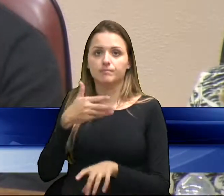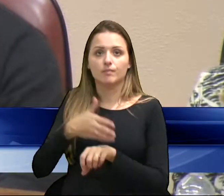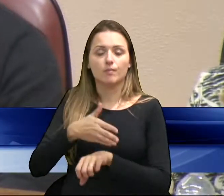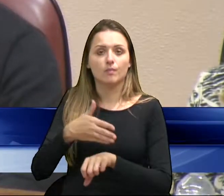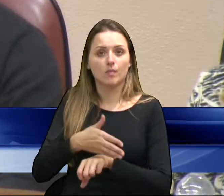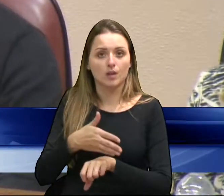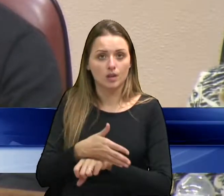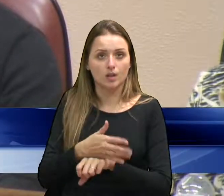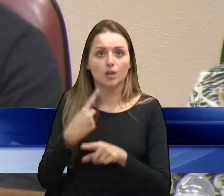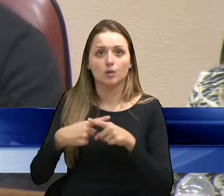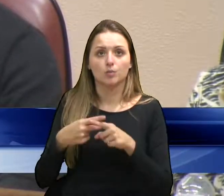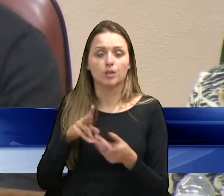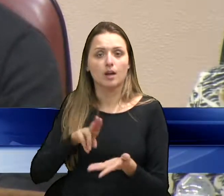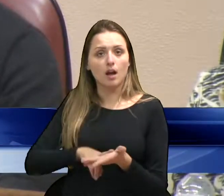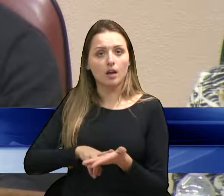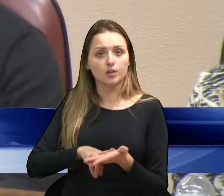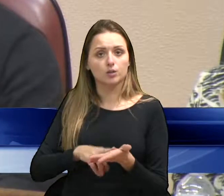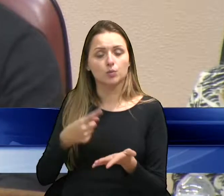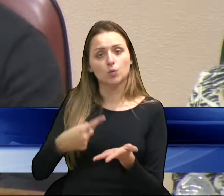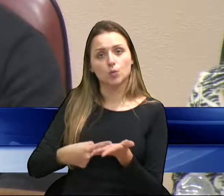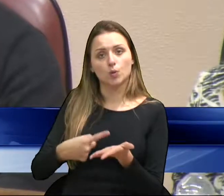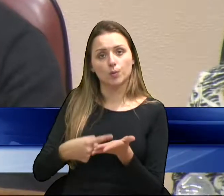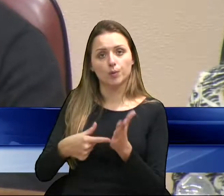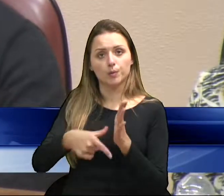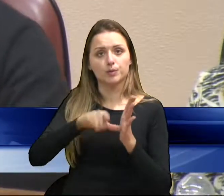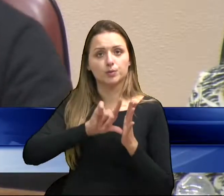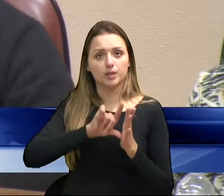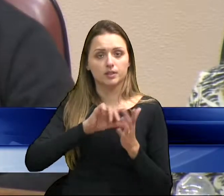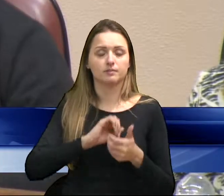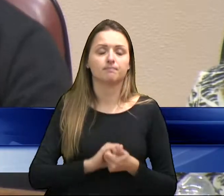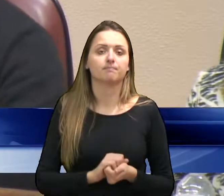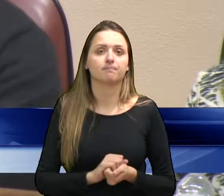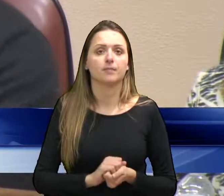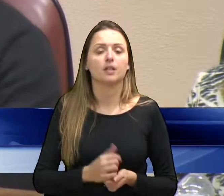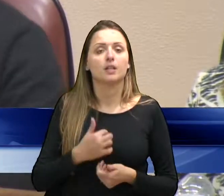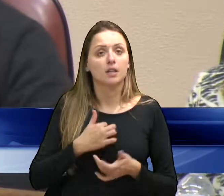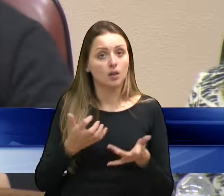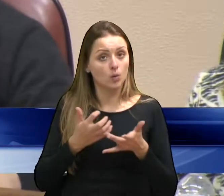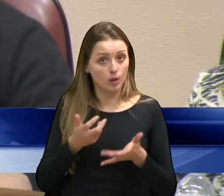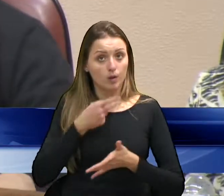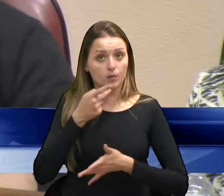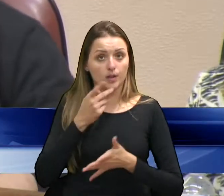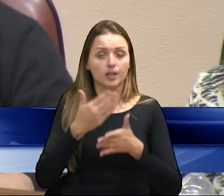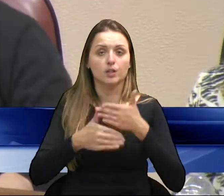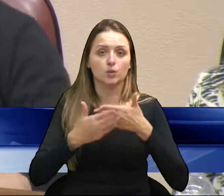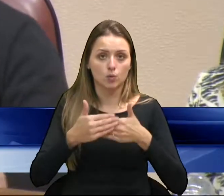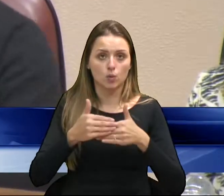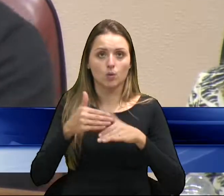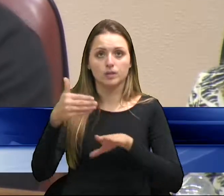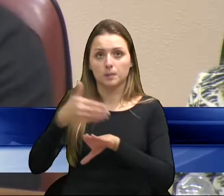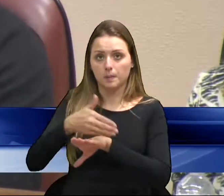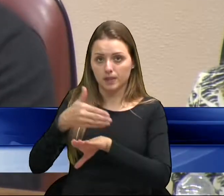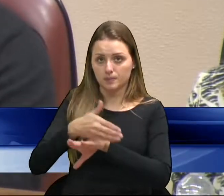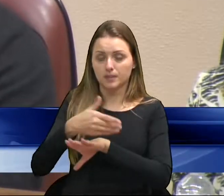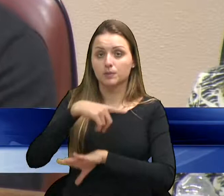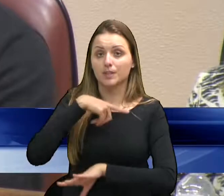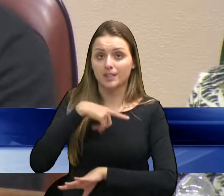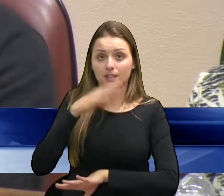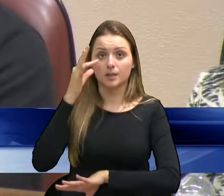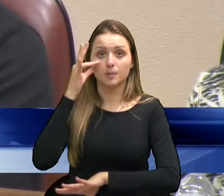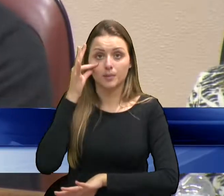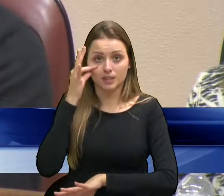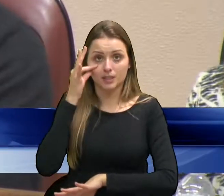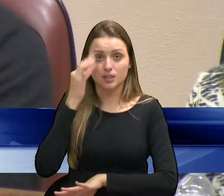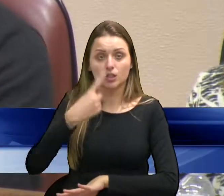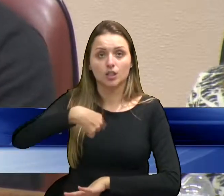participar por ter assumido um compromisso anteriormente. Então, quero dizer que todas aquelas participações que nós tiver aqui, então a gente